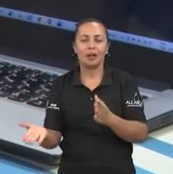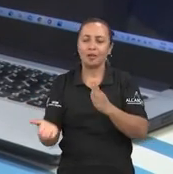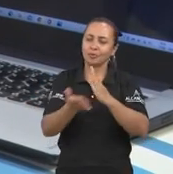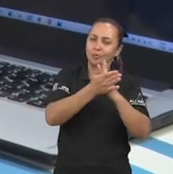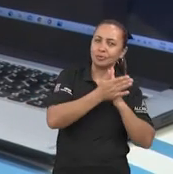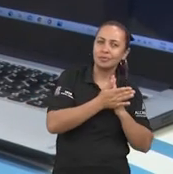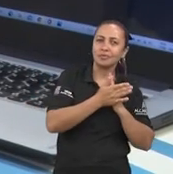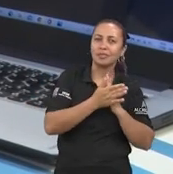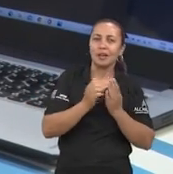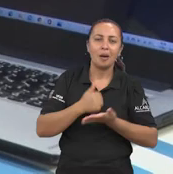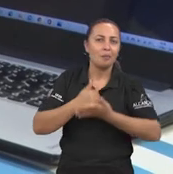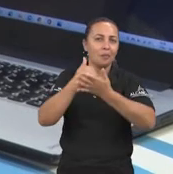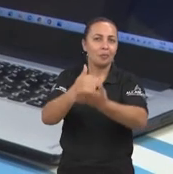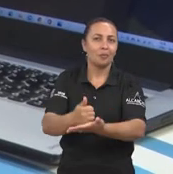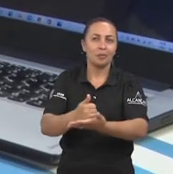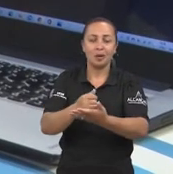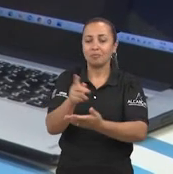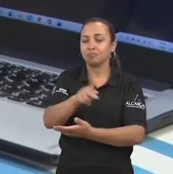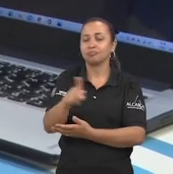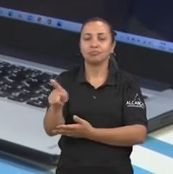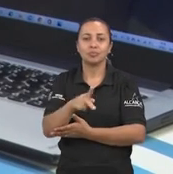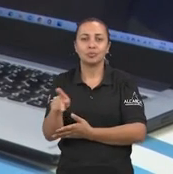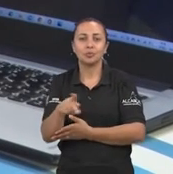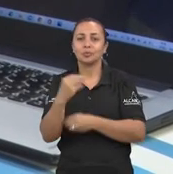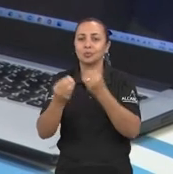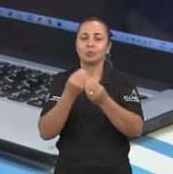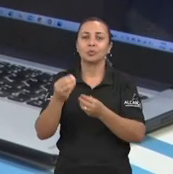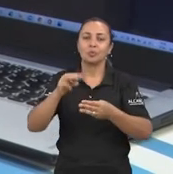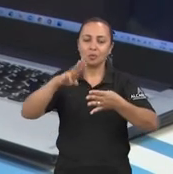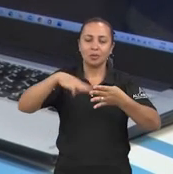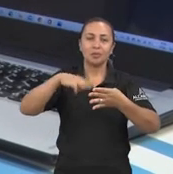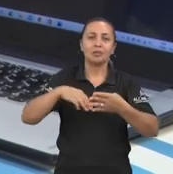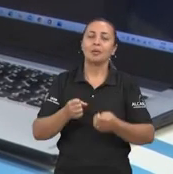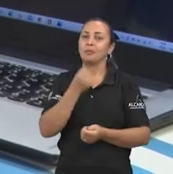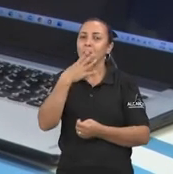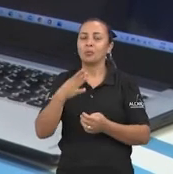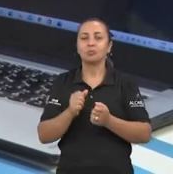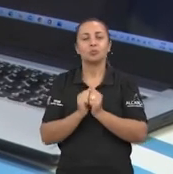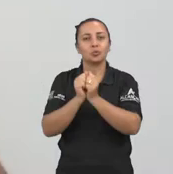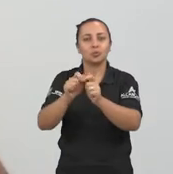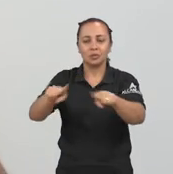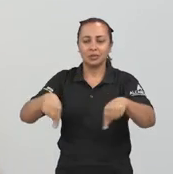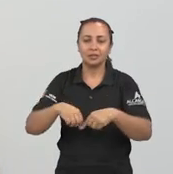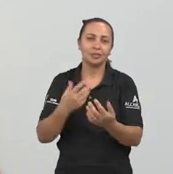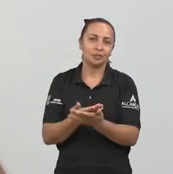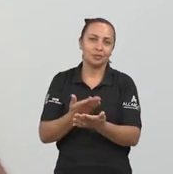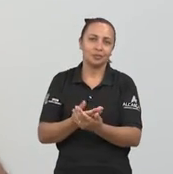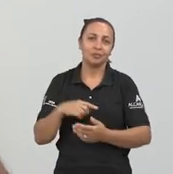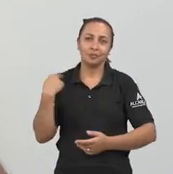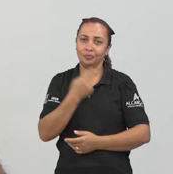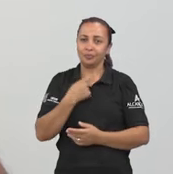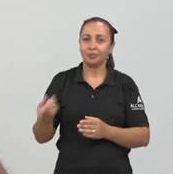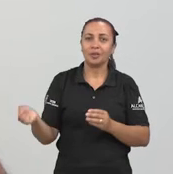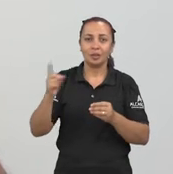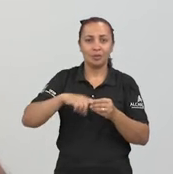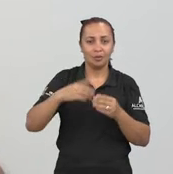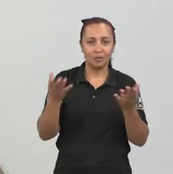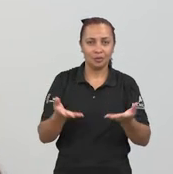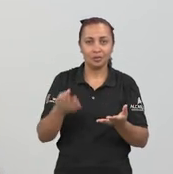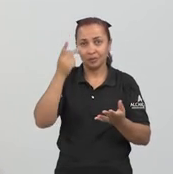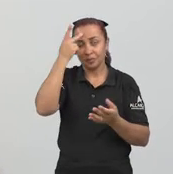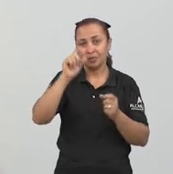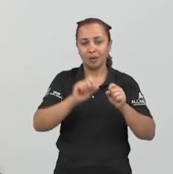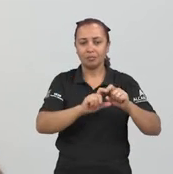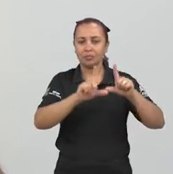ajudar a ver para dar suporte veio para auxiliar o professor como o material didático complementar sala de aula e aí a gente trouxe isso